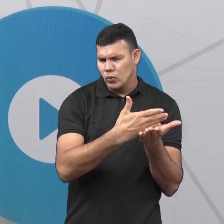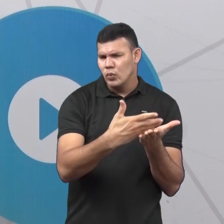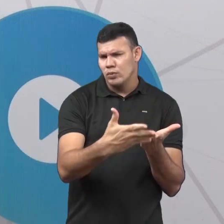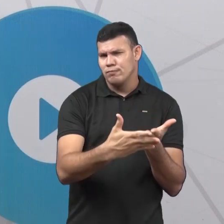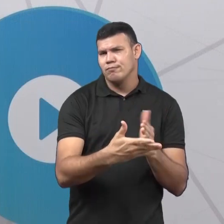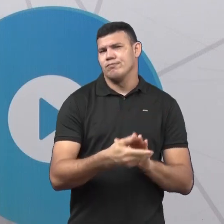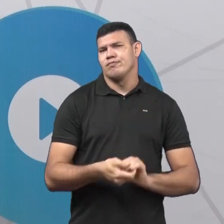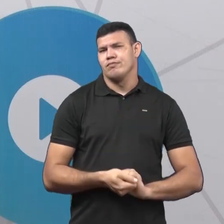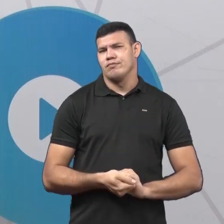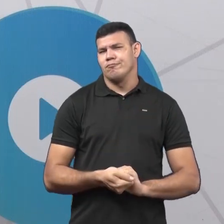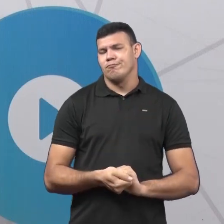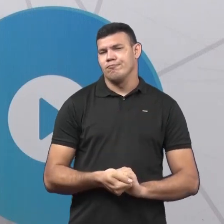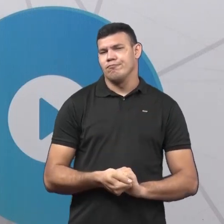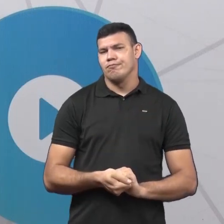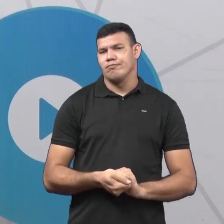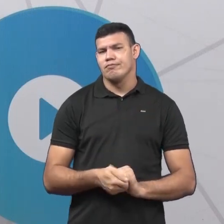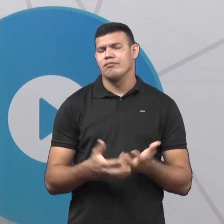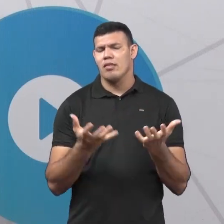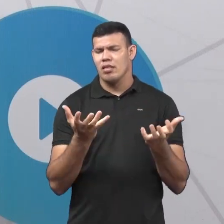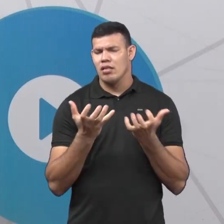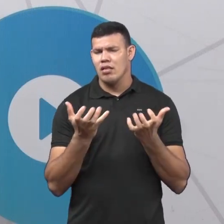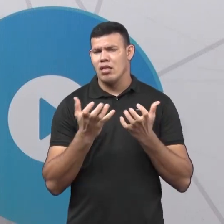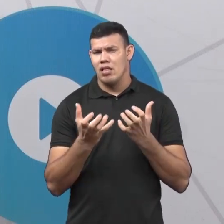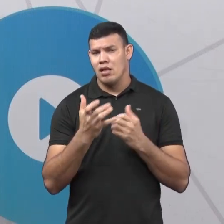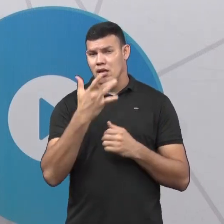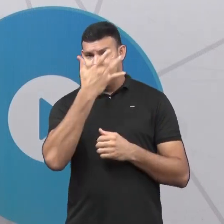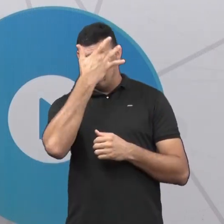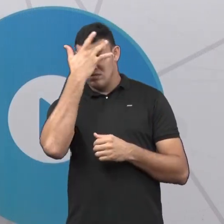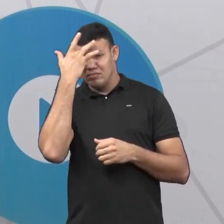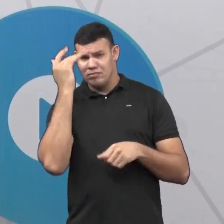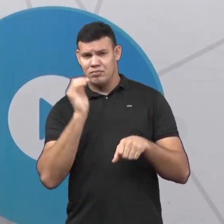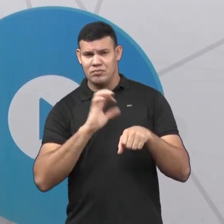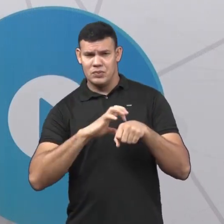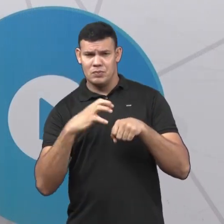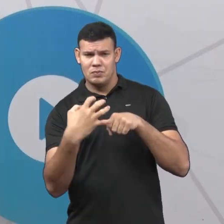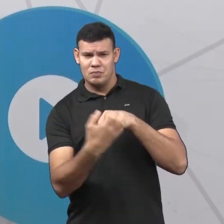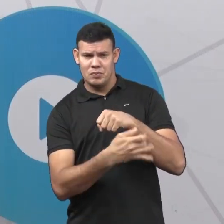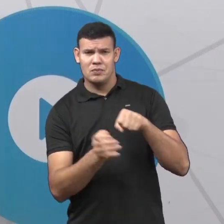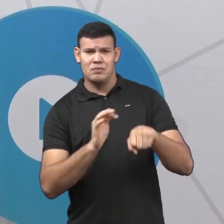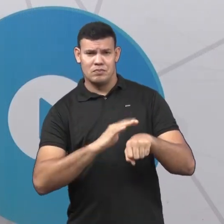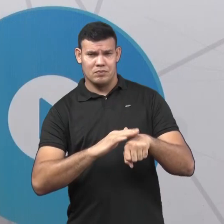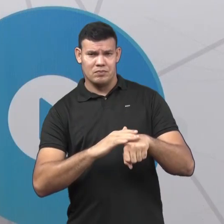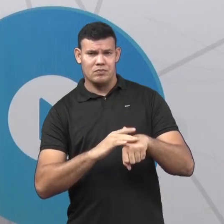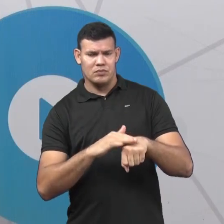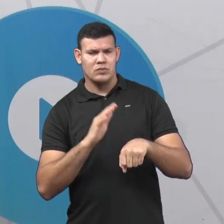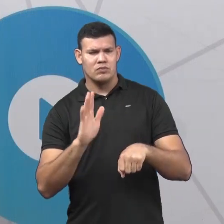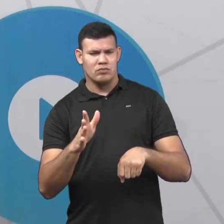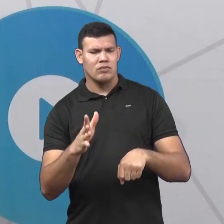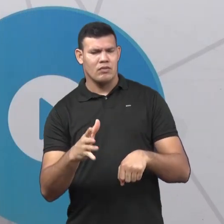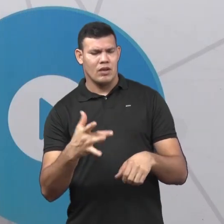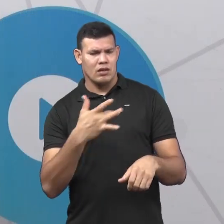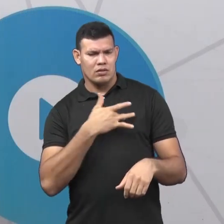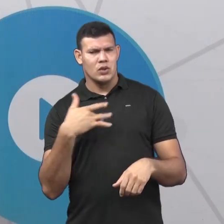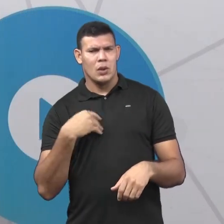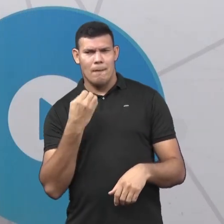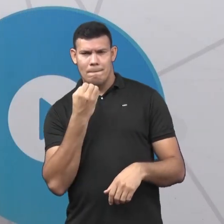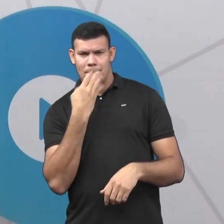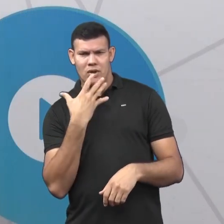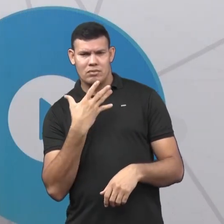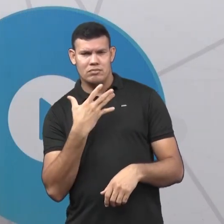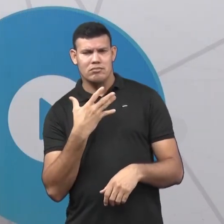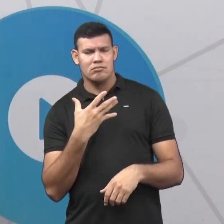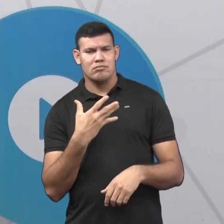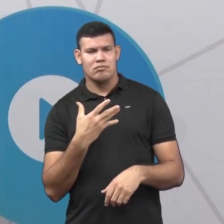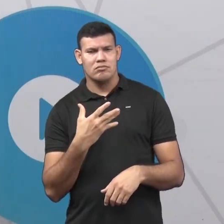feitos utilizando o plasma sanguíneo de pessoas que já tiveram Covid e já se recuperaram, está sendo colocado